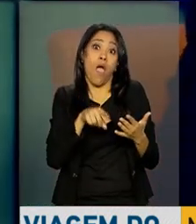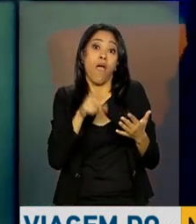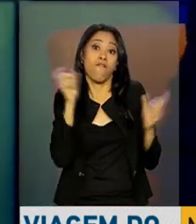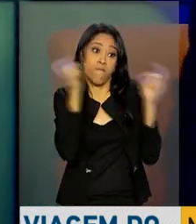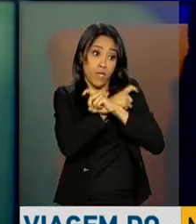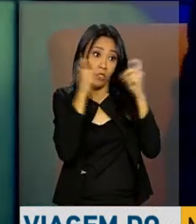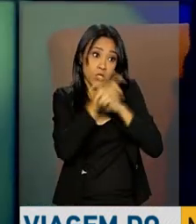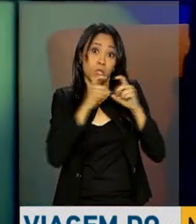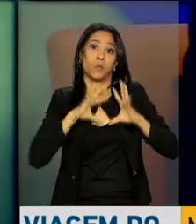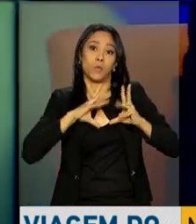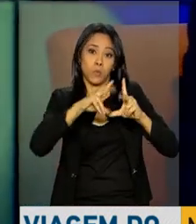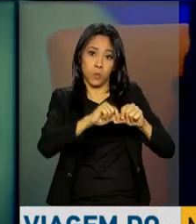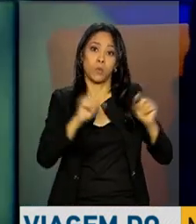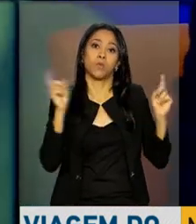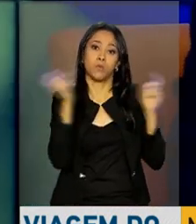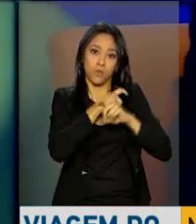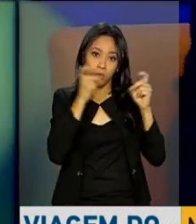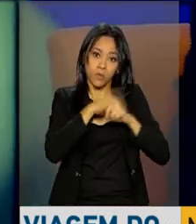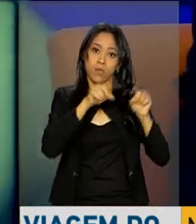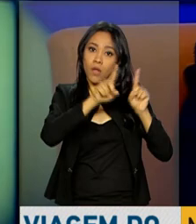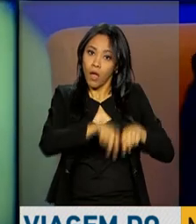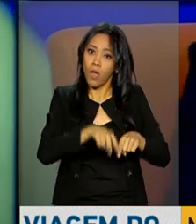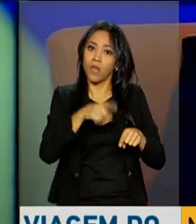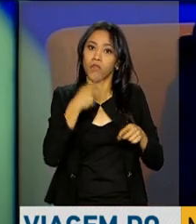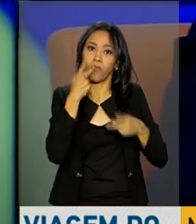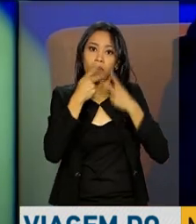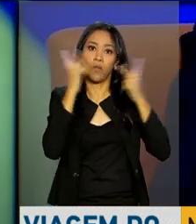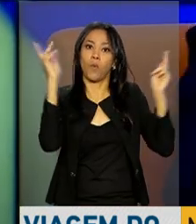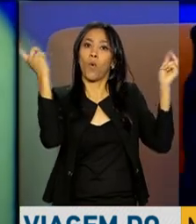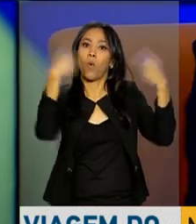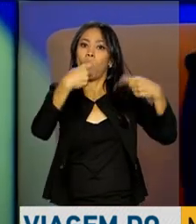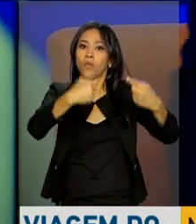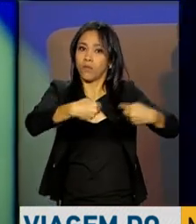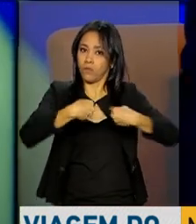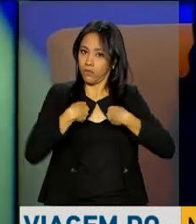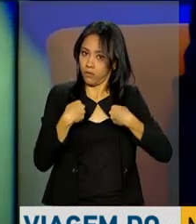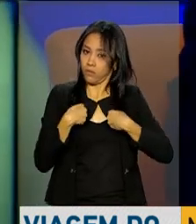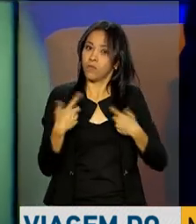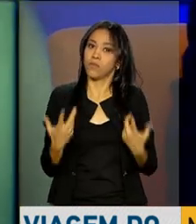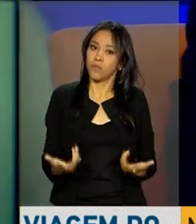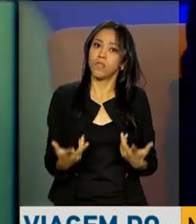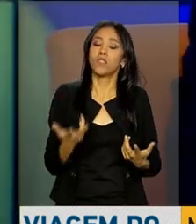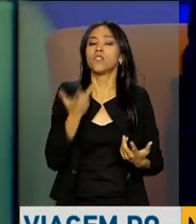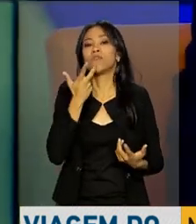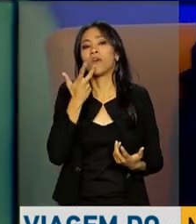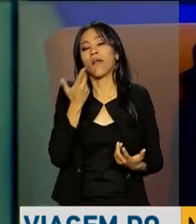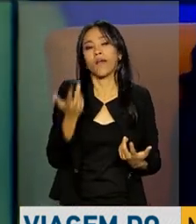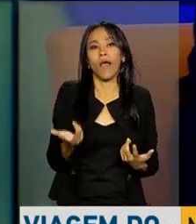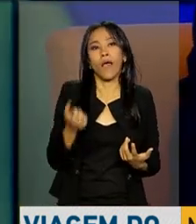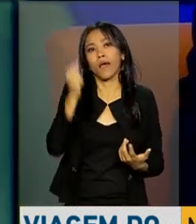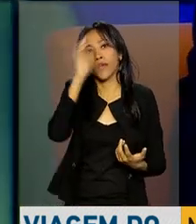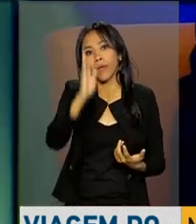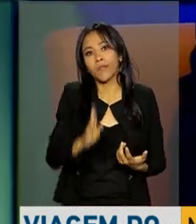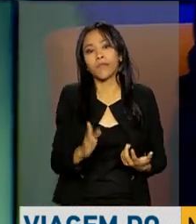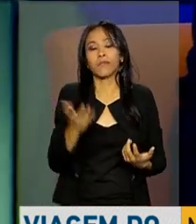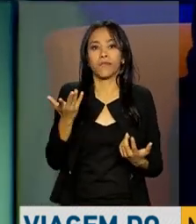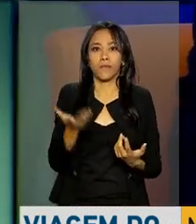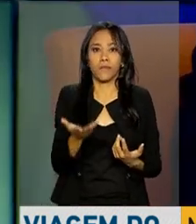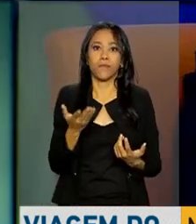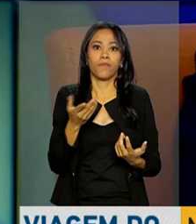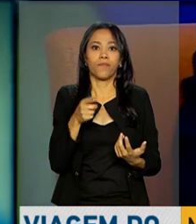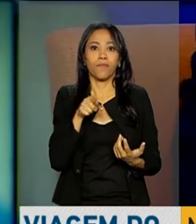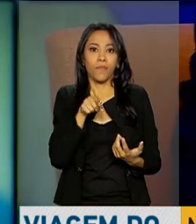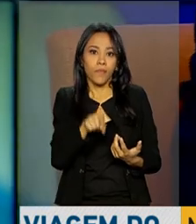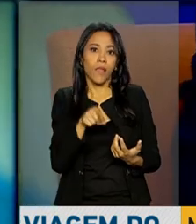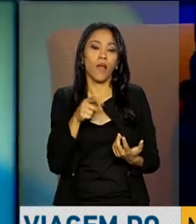talvez de uma certa, digamos assim, de um certo desejo de dizer que o Brasil está nesta ou naquela